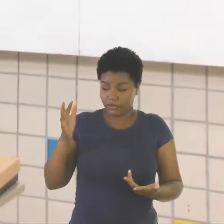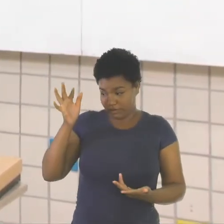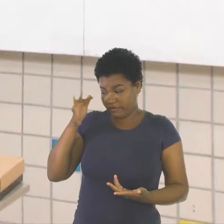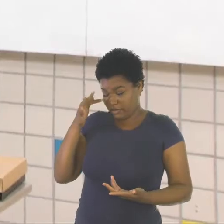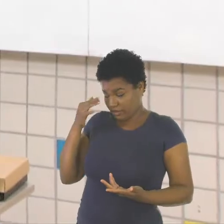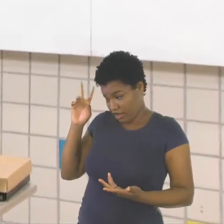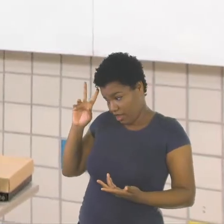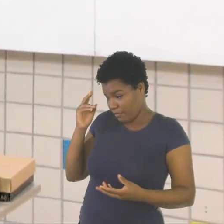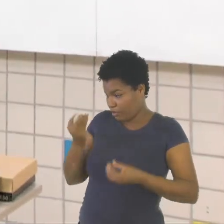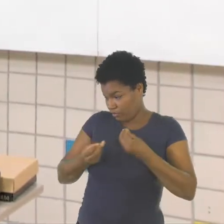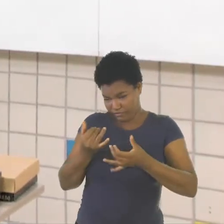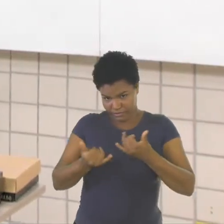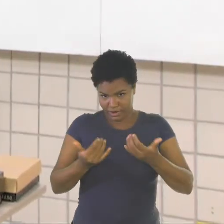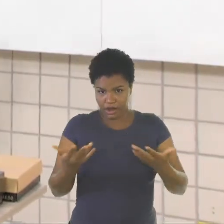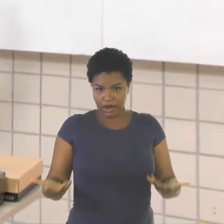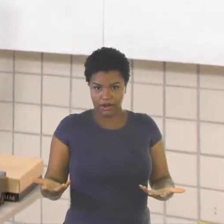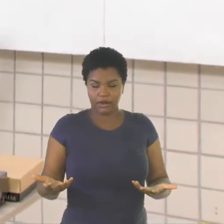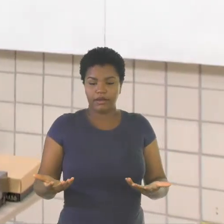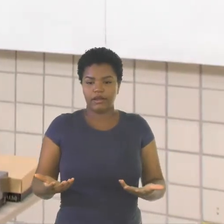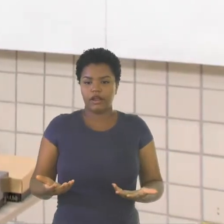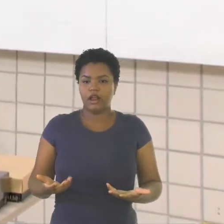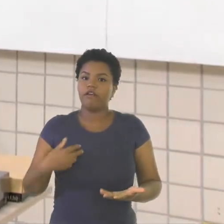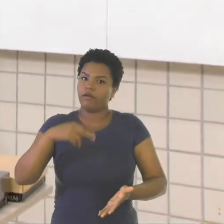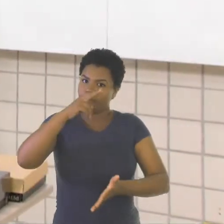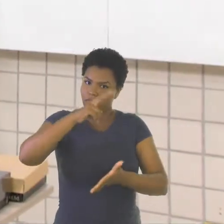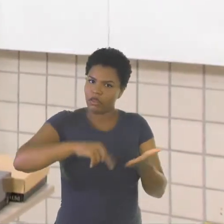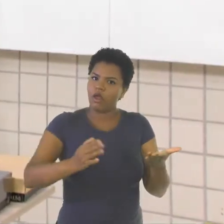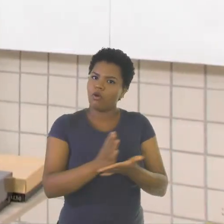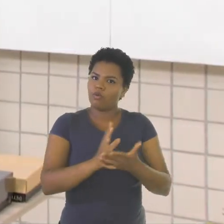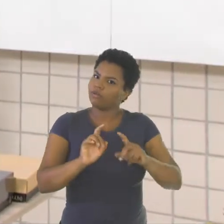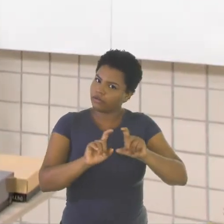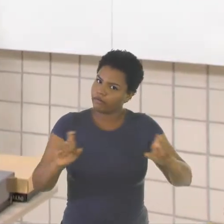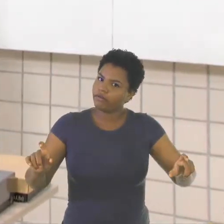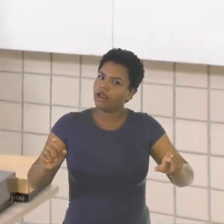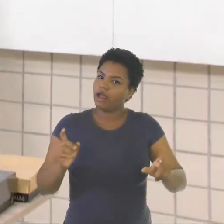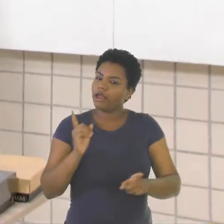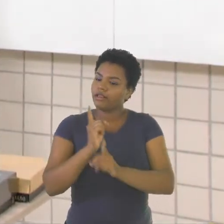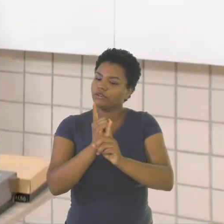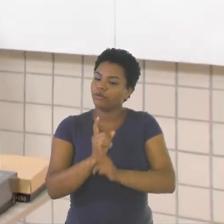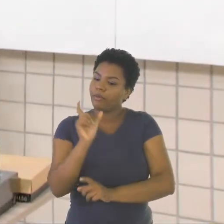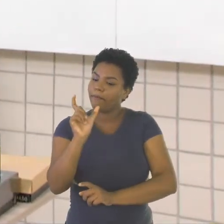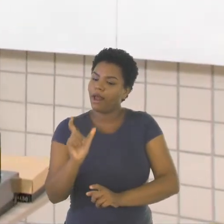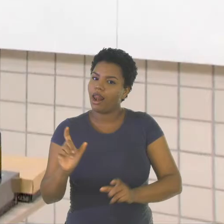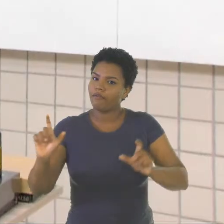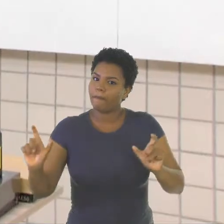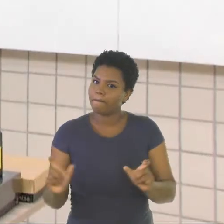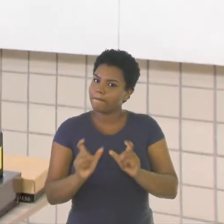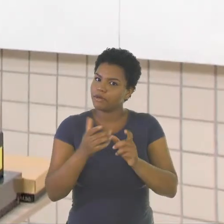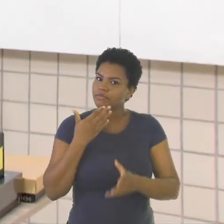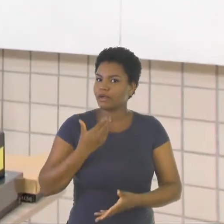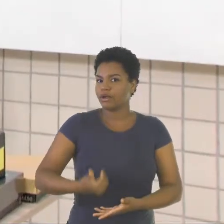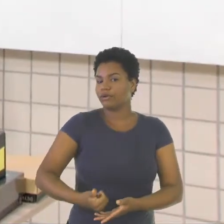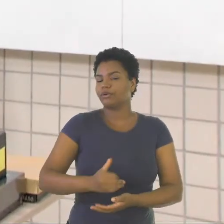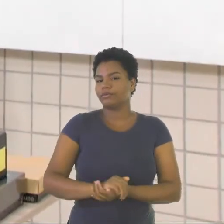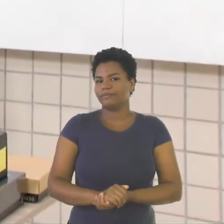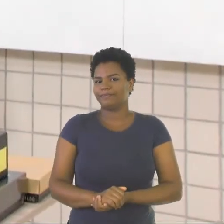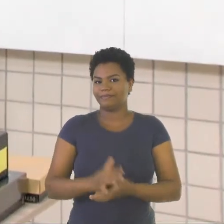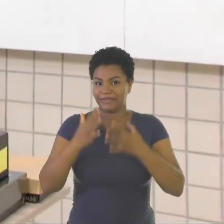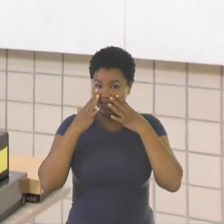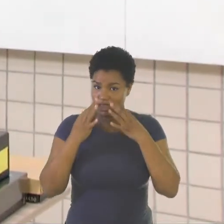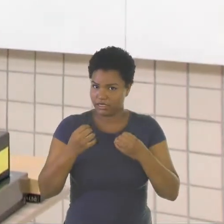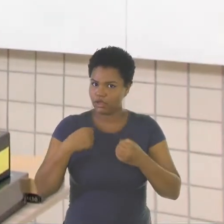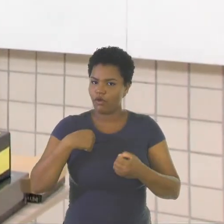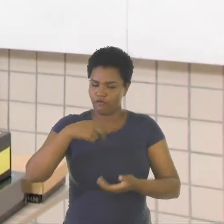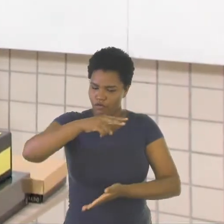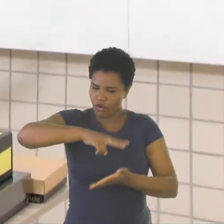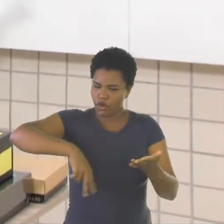Eu vou ler algumas frases e nós vamos descobrir qual dessas palavras que se encaixa. Presta atenção, porque eu vou ler daqui, vocês